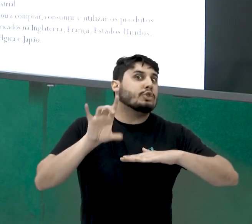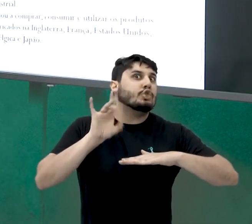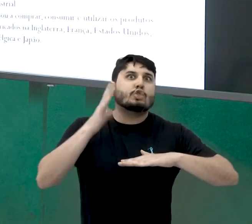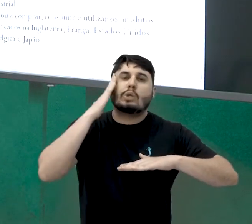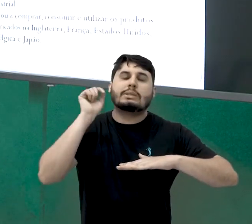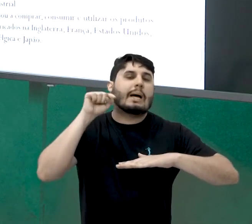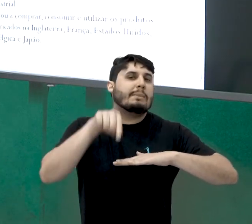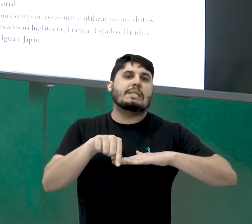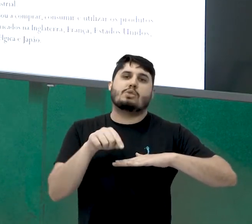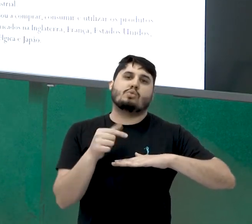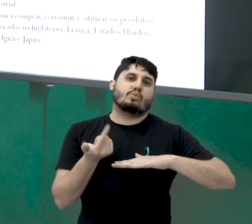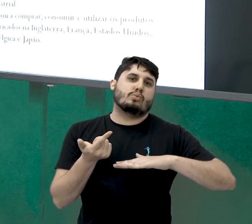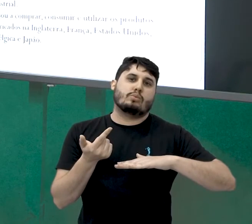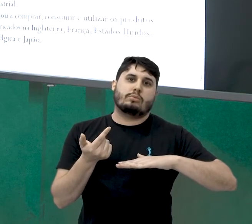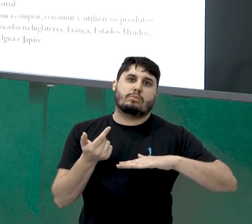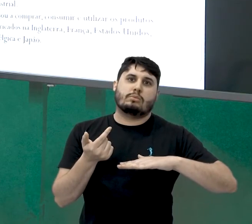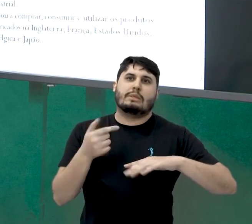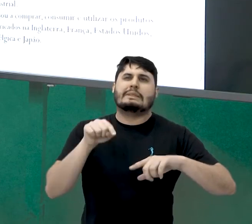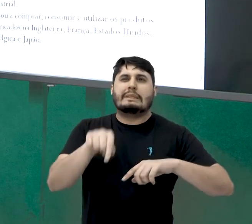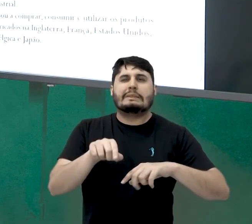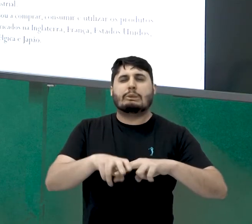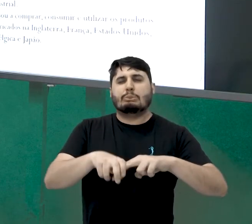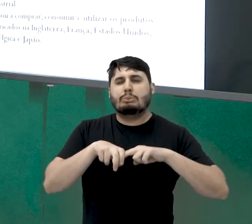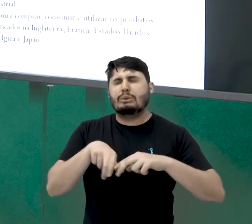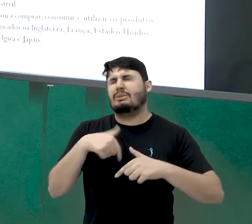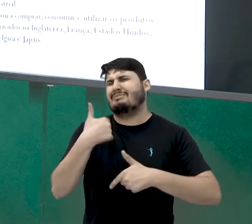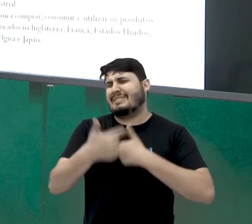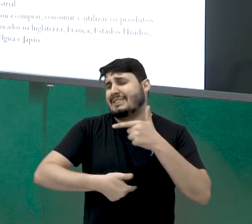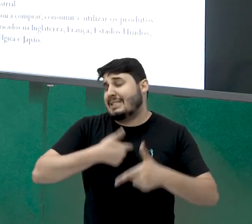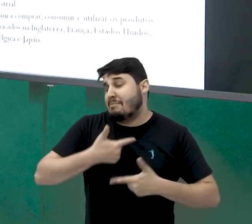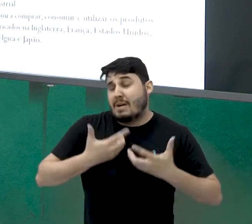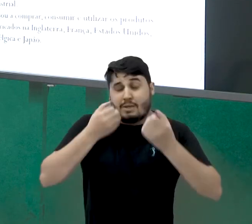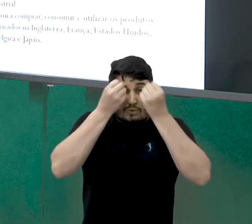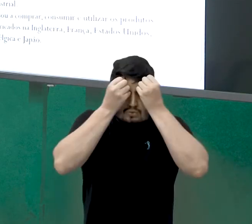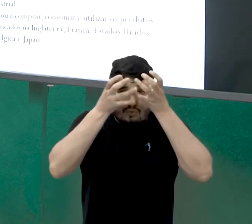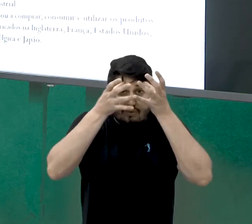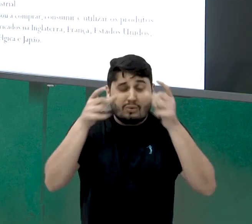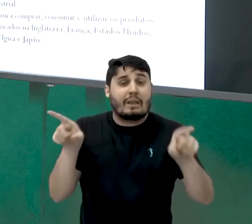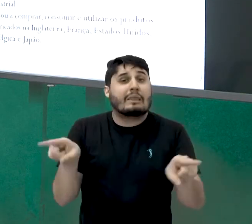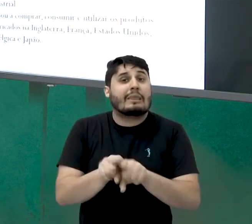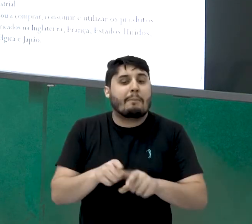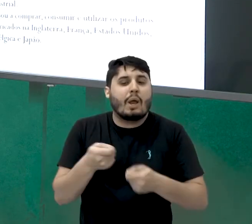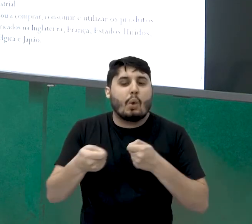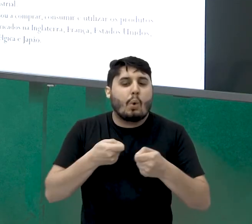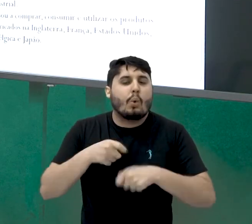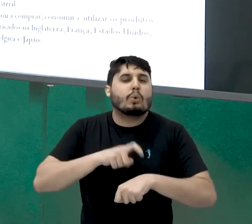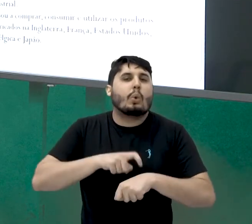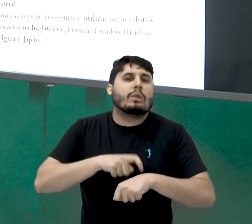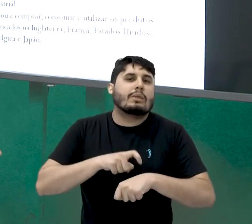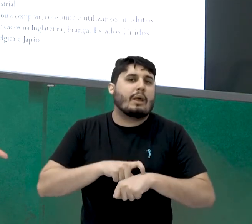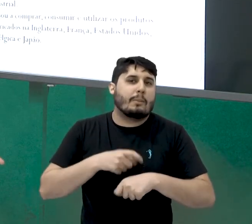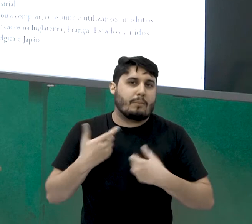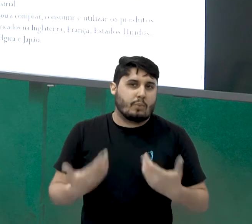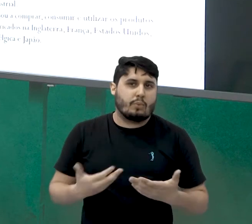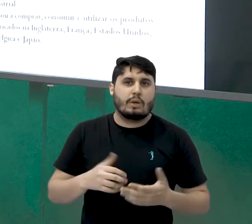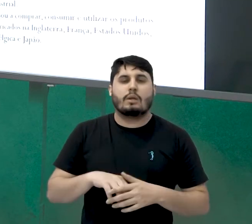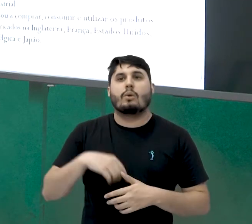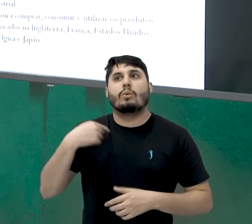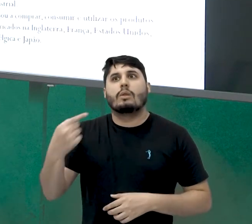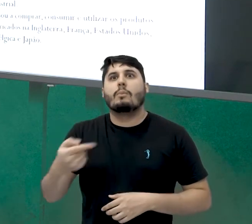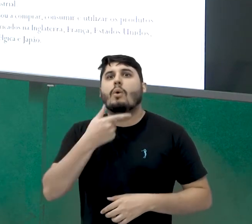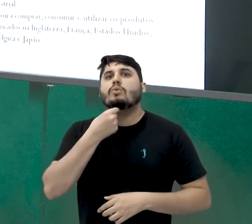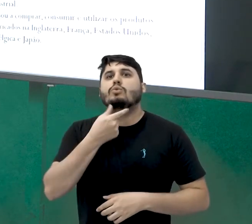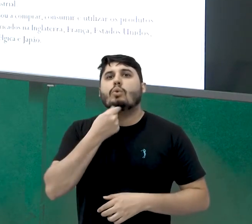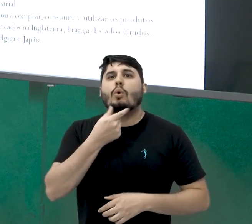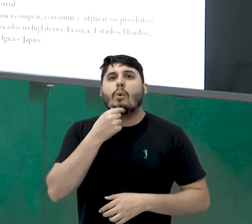extremamente repetitiva, estressante e controlado o tempo de produção. Daí vem o genial Charles Chaplin